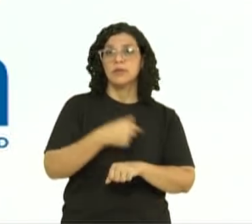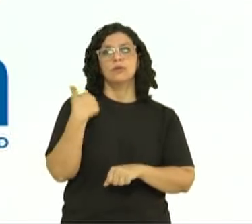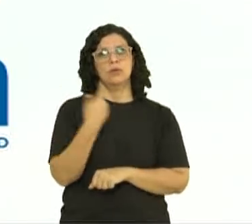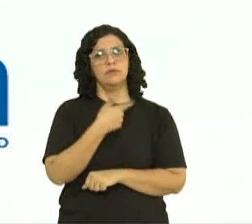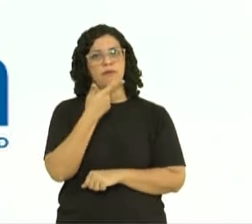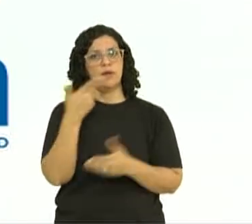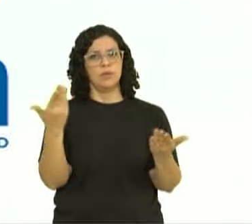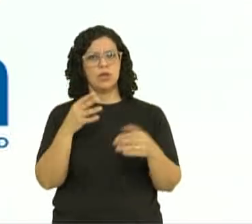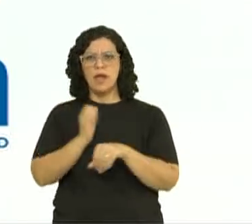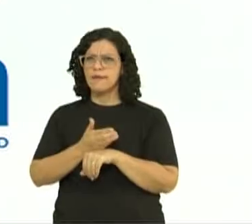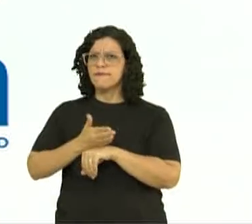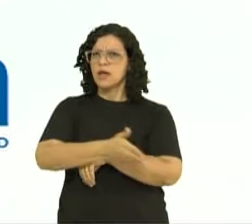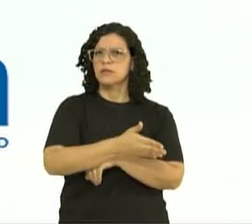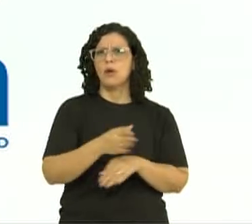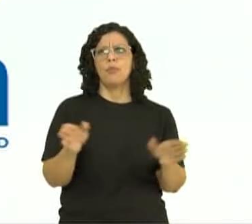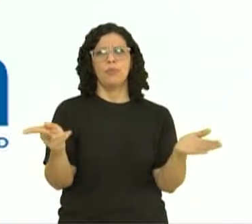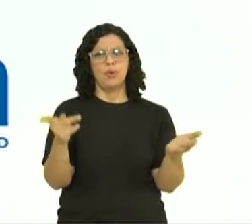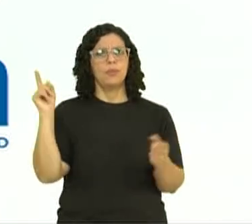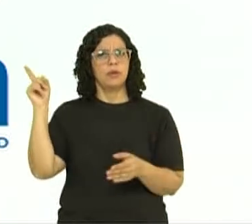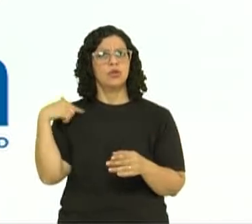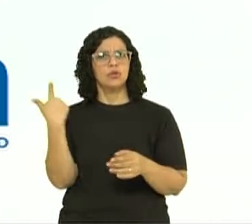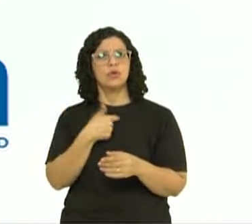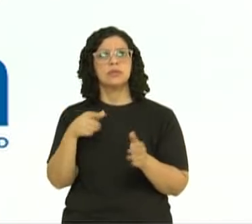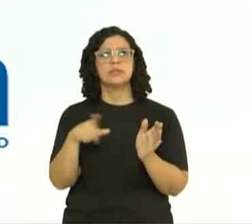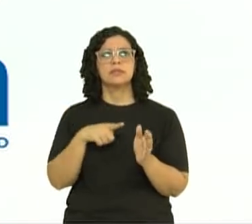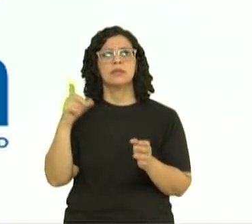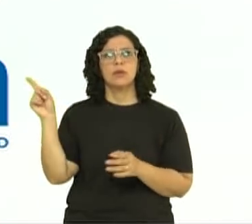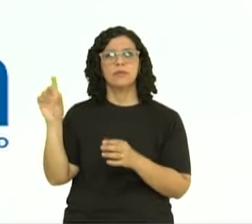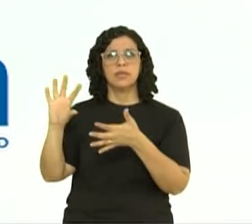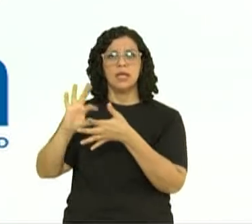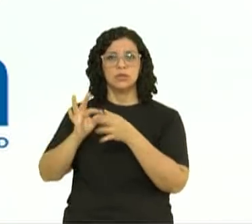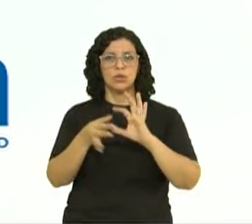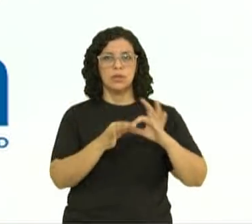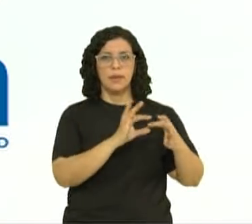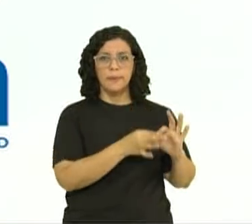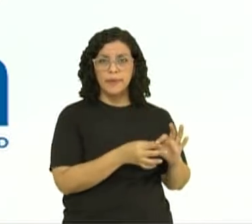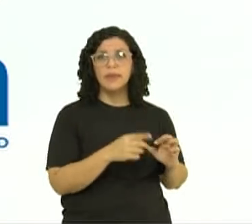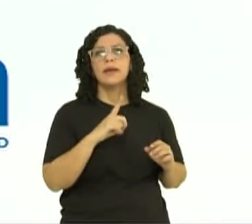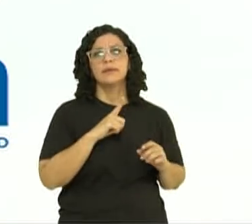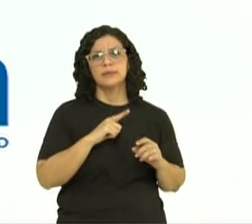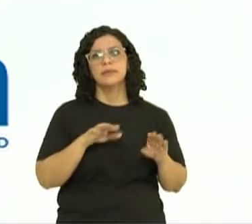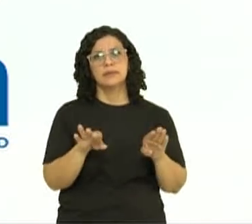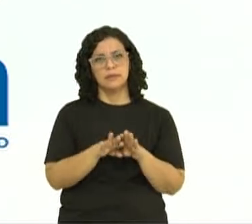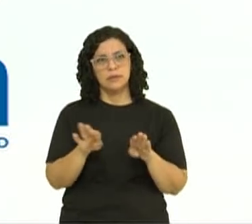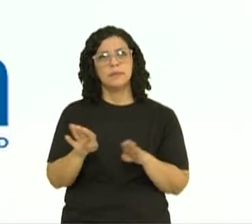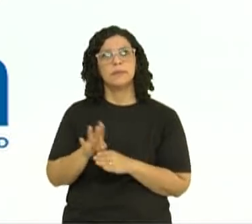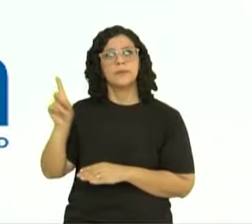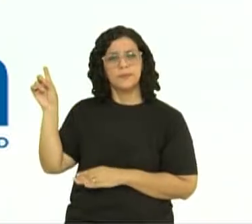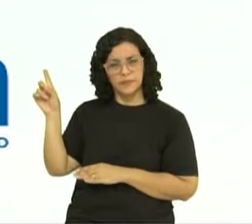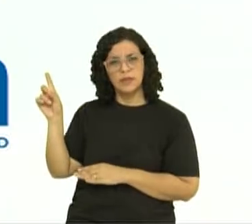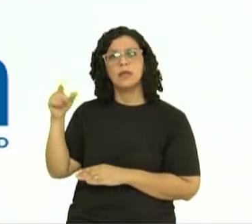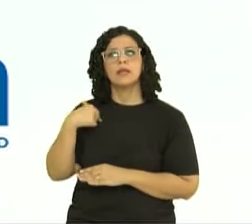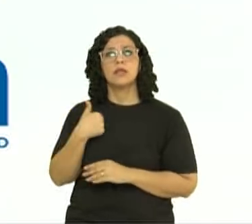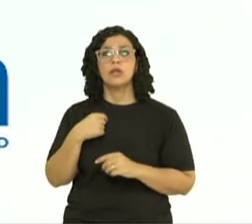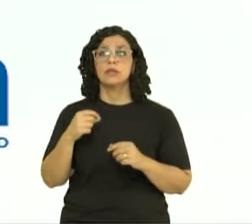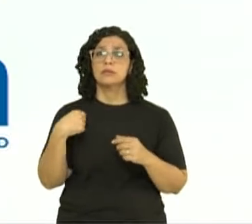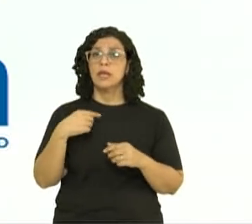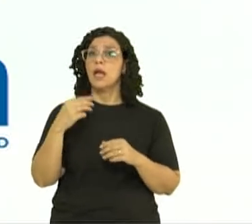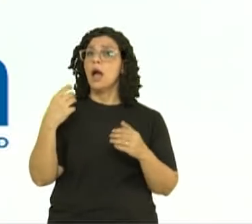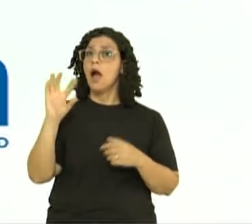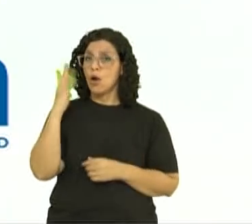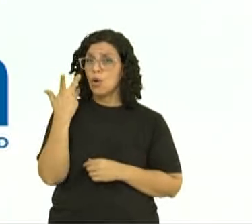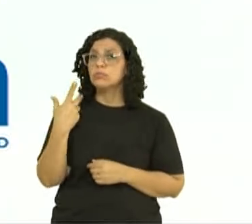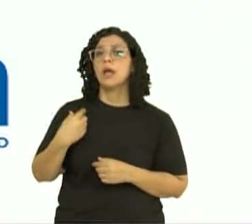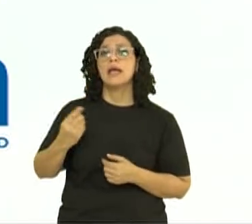todos os esportes de invasão, neste caso aqui, como nós podemos ver, tem uma imagem, o símbolo olímpico, né? Então, são modalidades